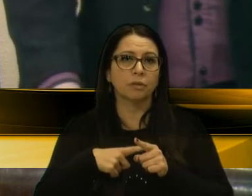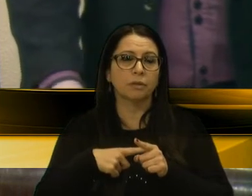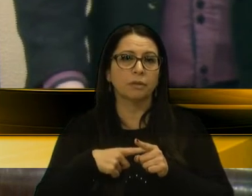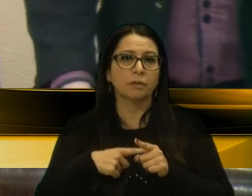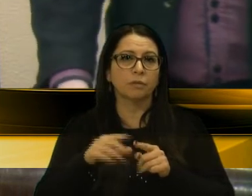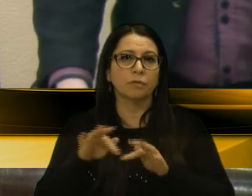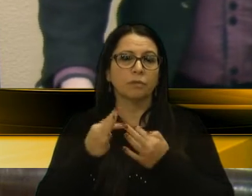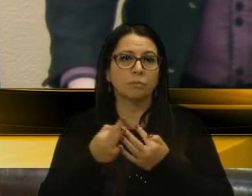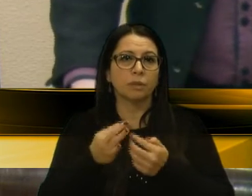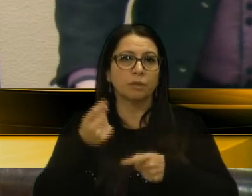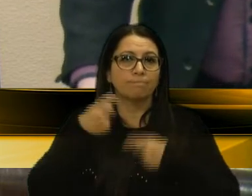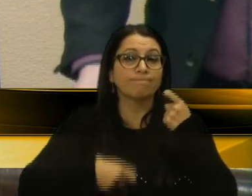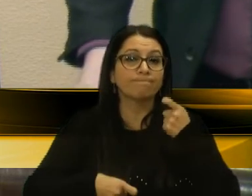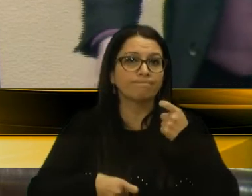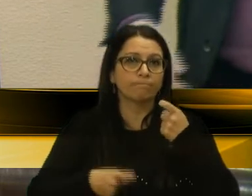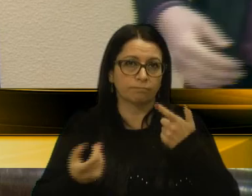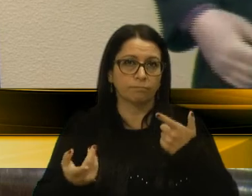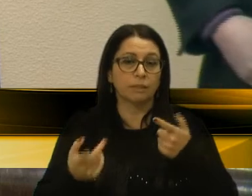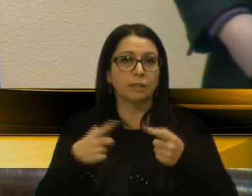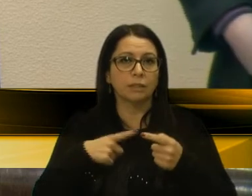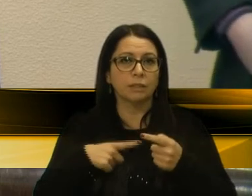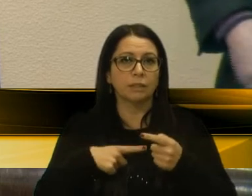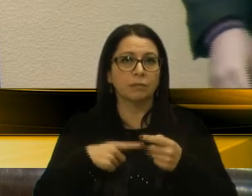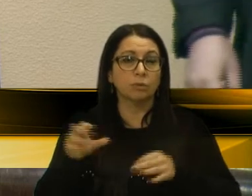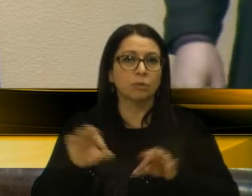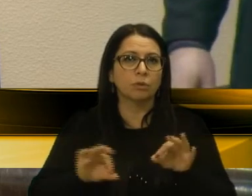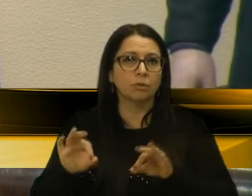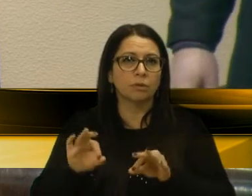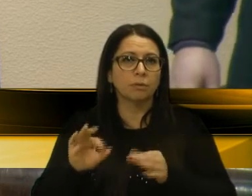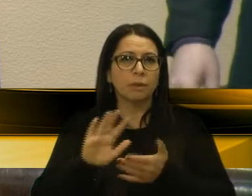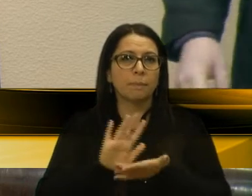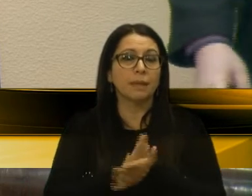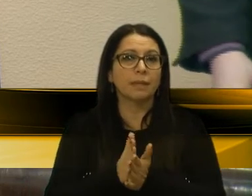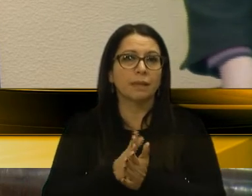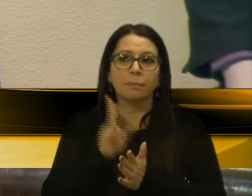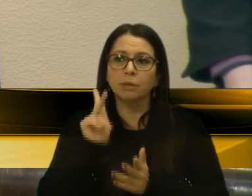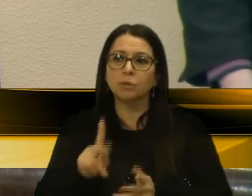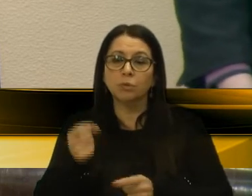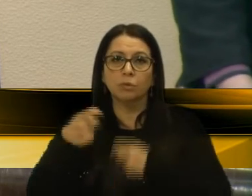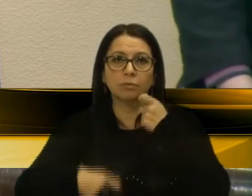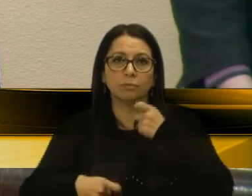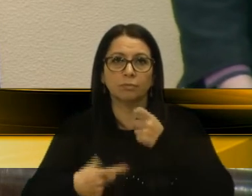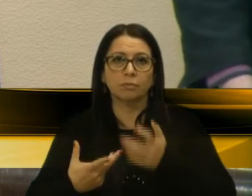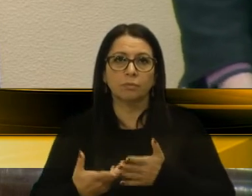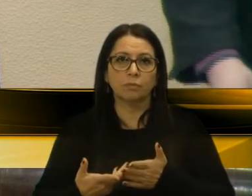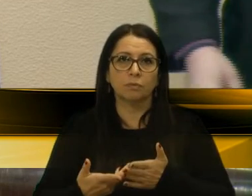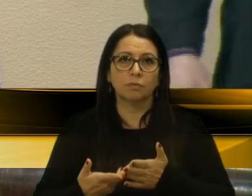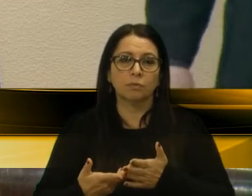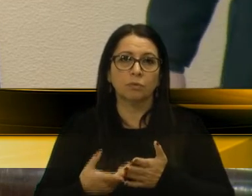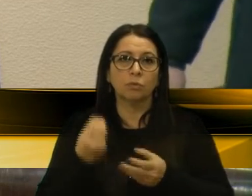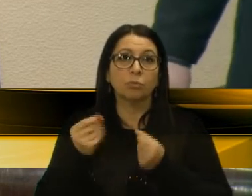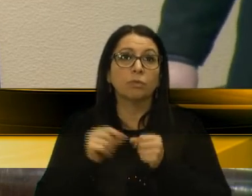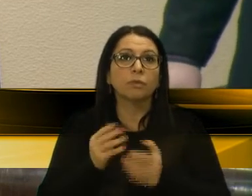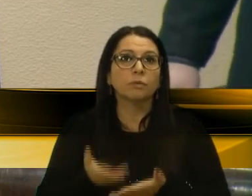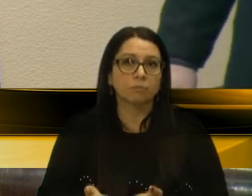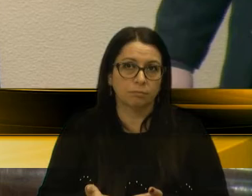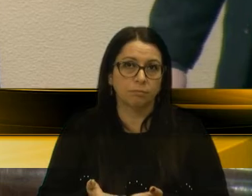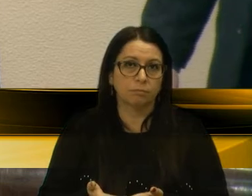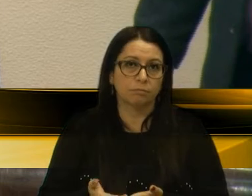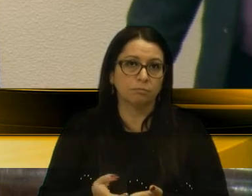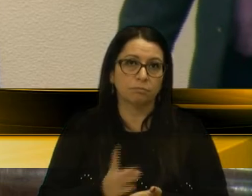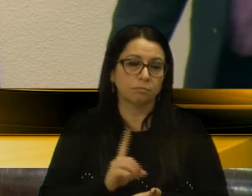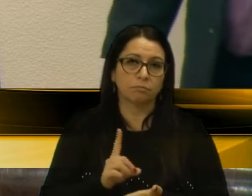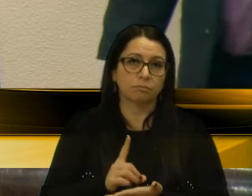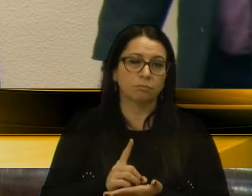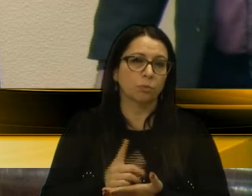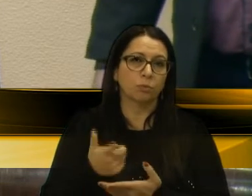família um estupro. E eles estavam se organizando para matar o estuprador. Mas como tu vai fazer isso?